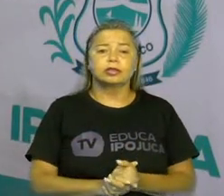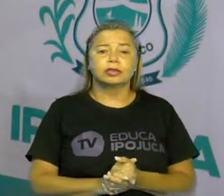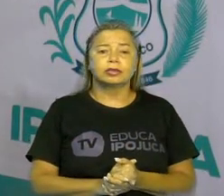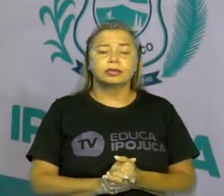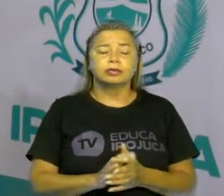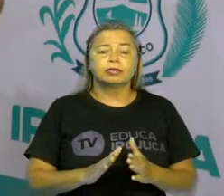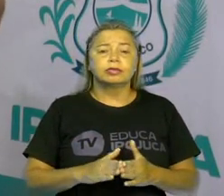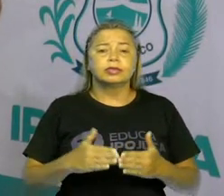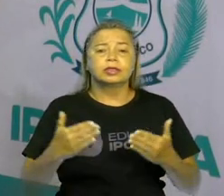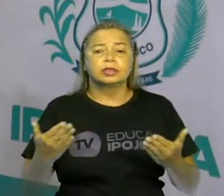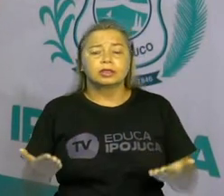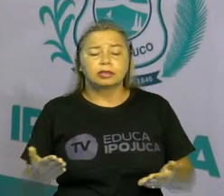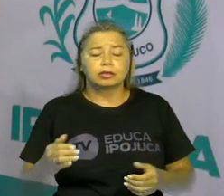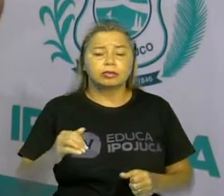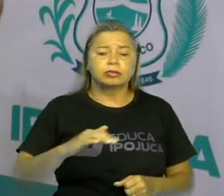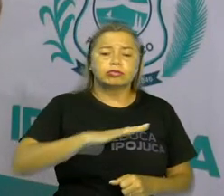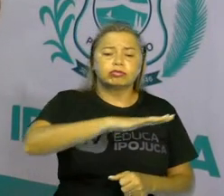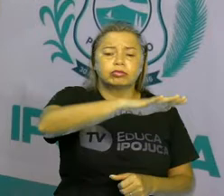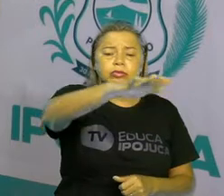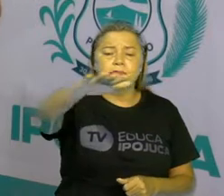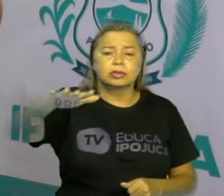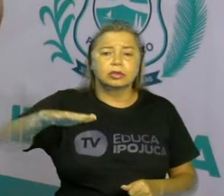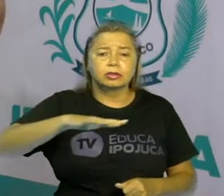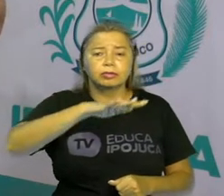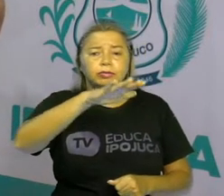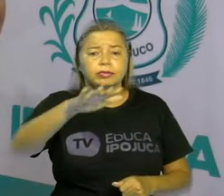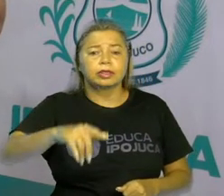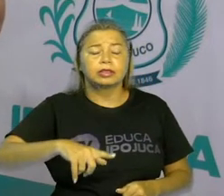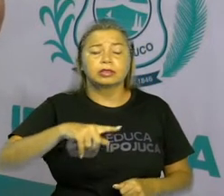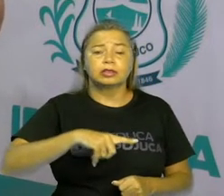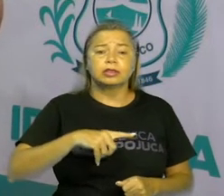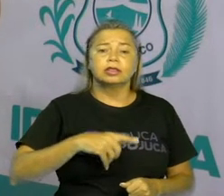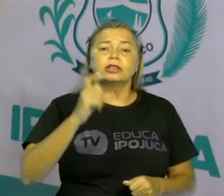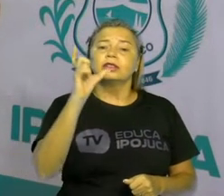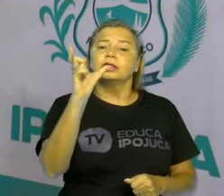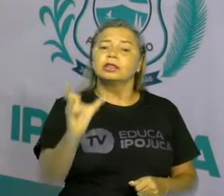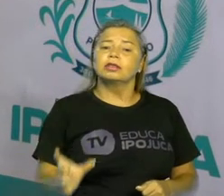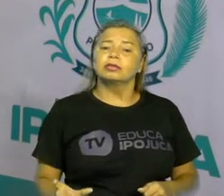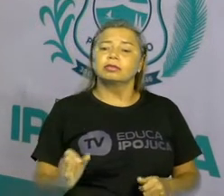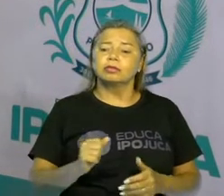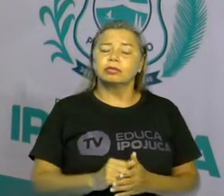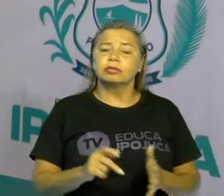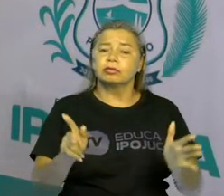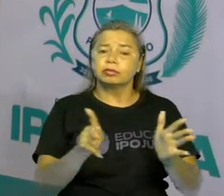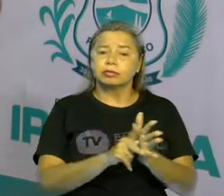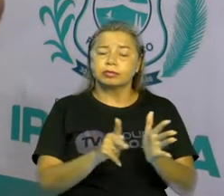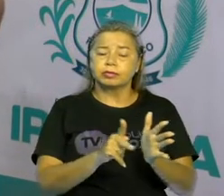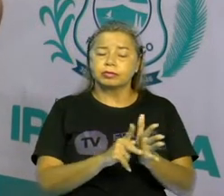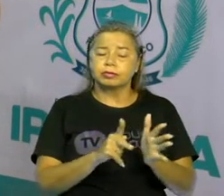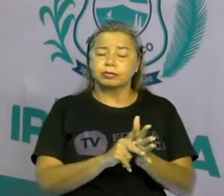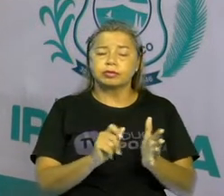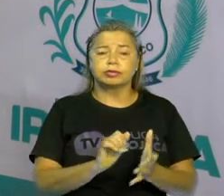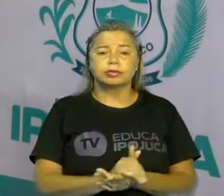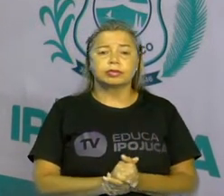cada espaço, elas apresentam suas características próprias e é isso o que